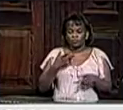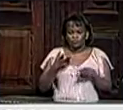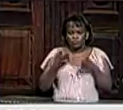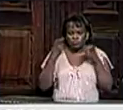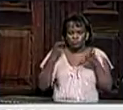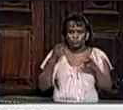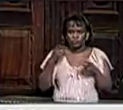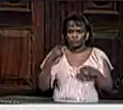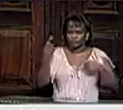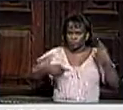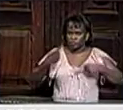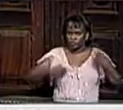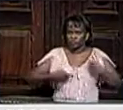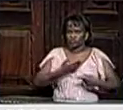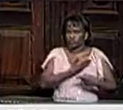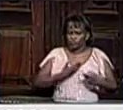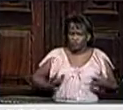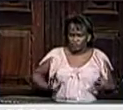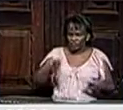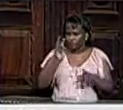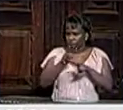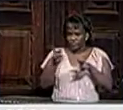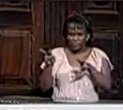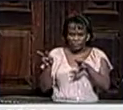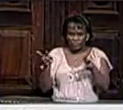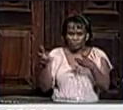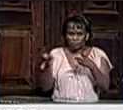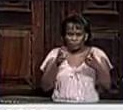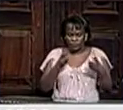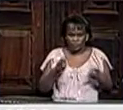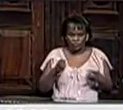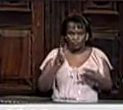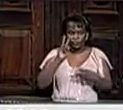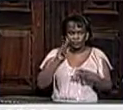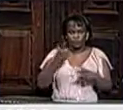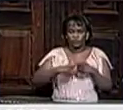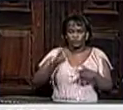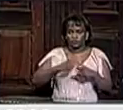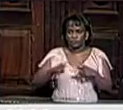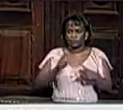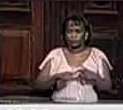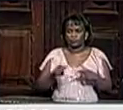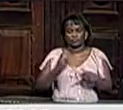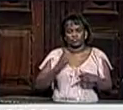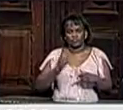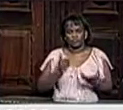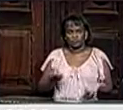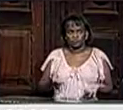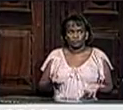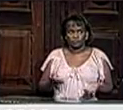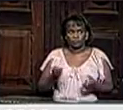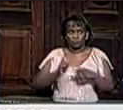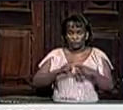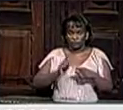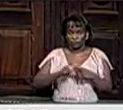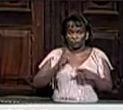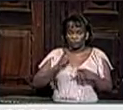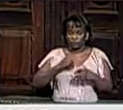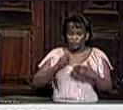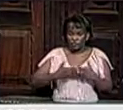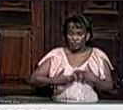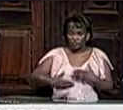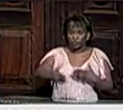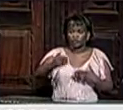político, visão política para enfrentar os problemas. Porque nós estamos